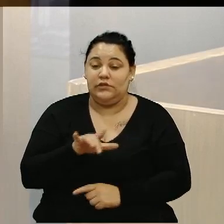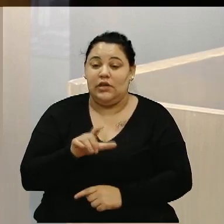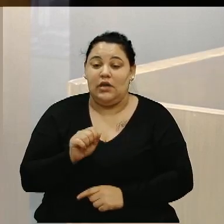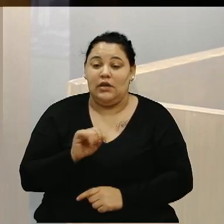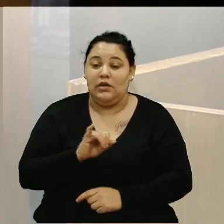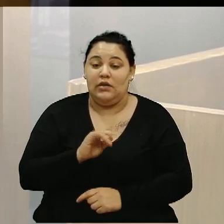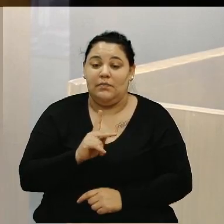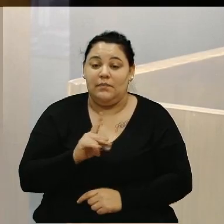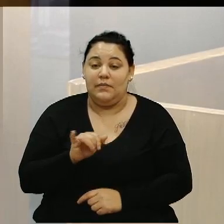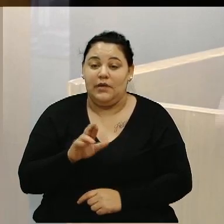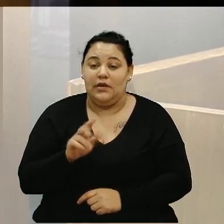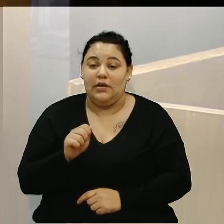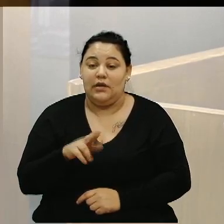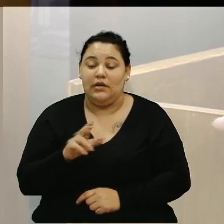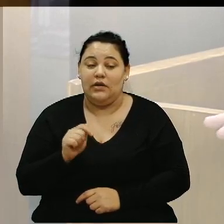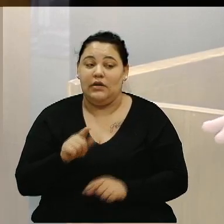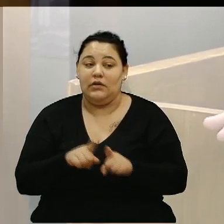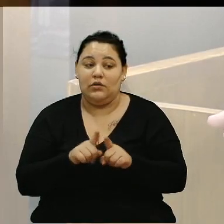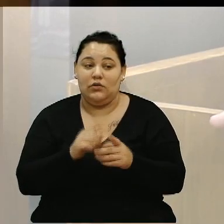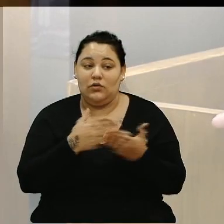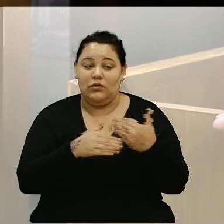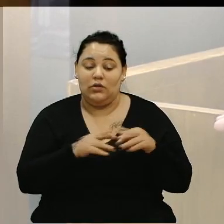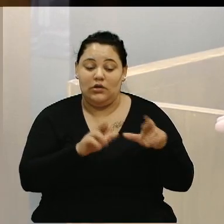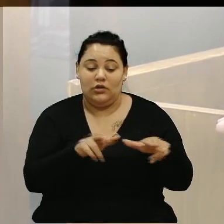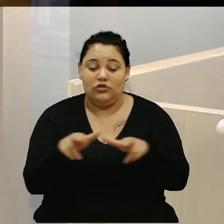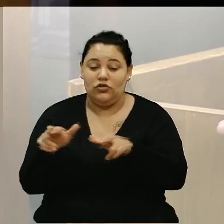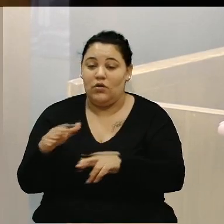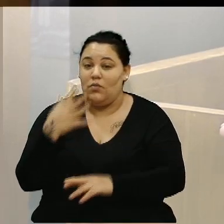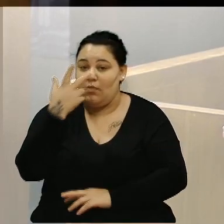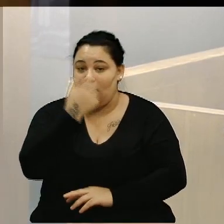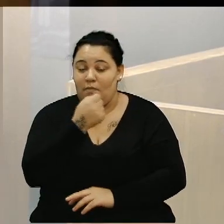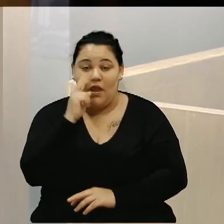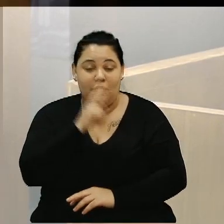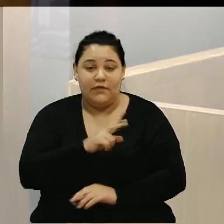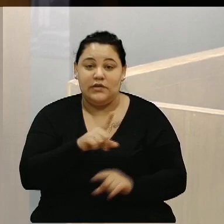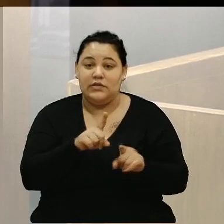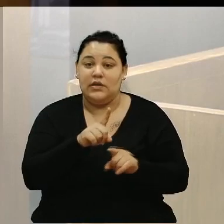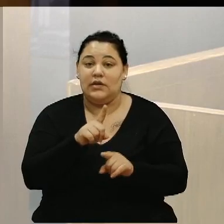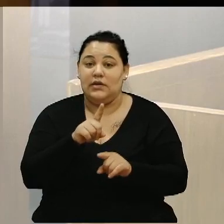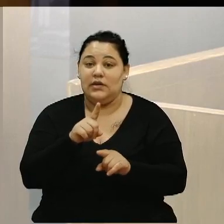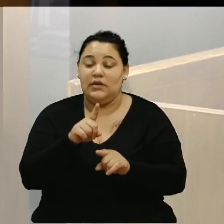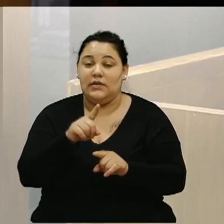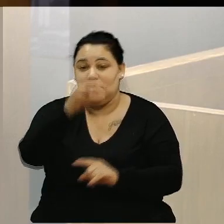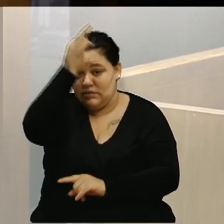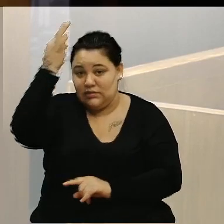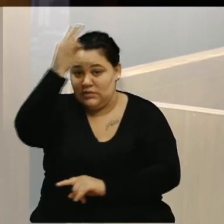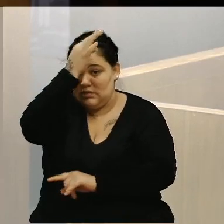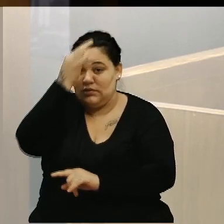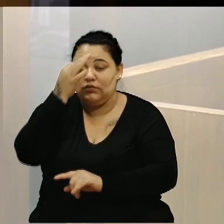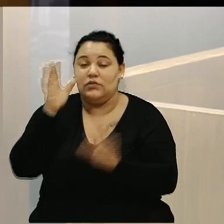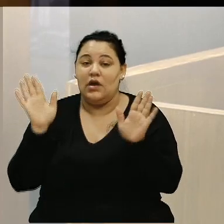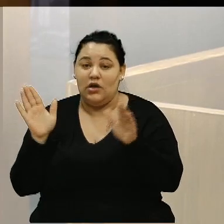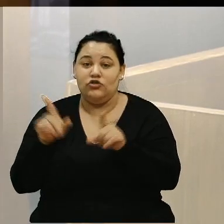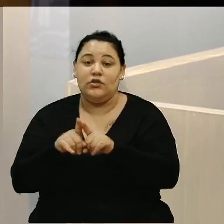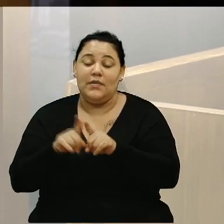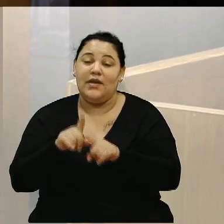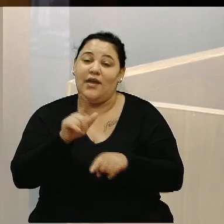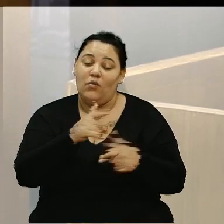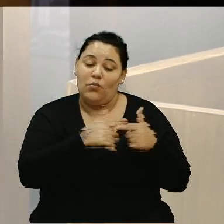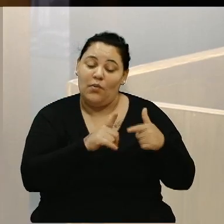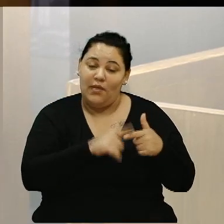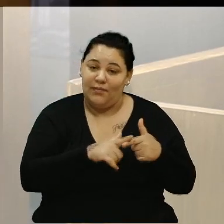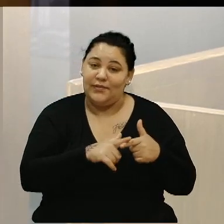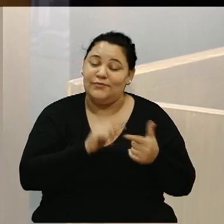também toda aquela região do Bela Vista, Santos Anjos, que é um problema crônico e histórico para aquelas